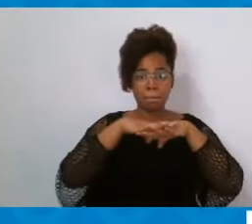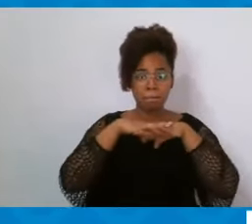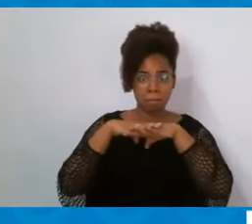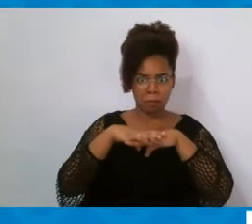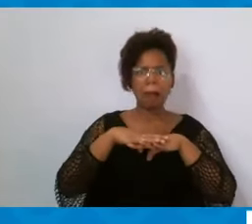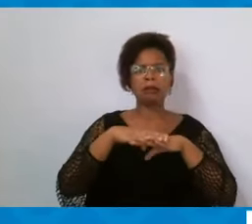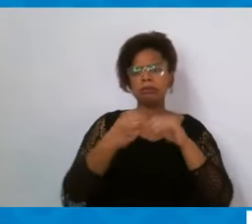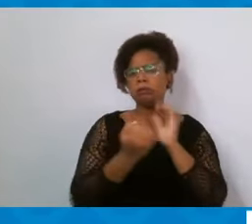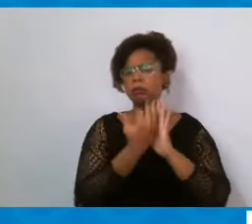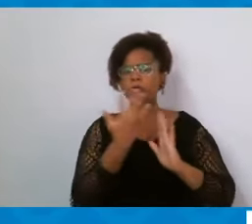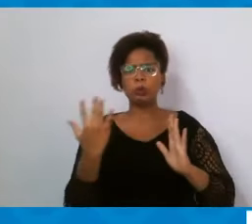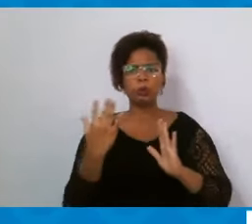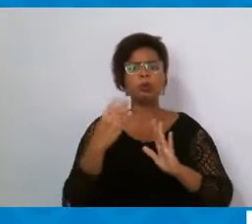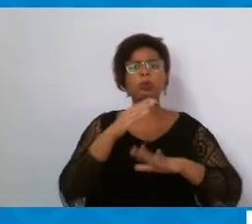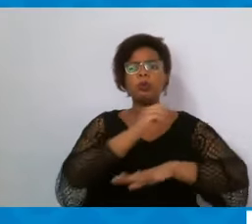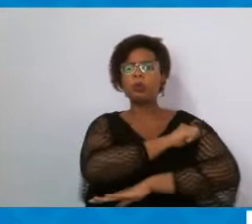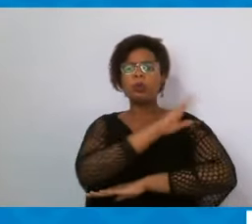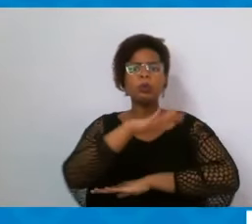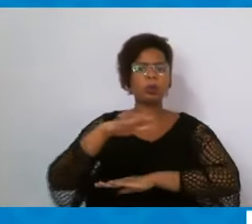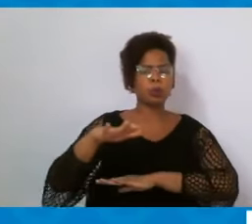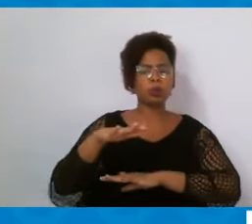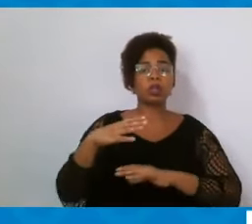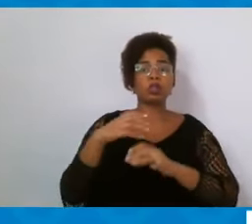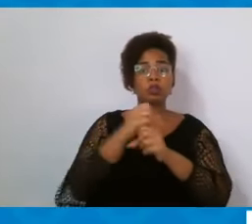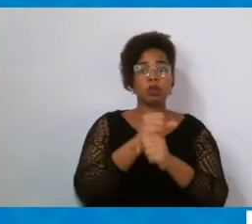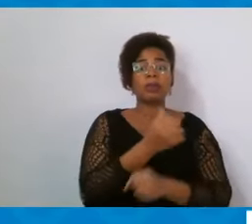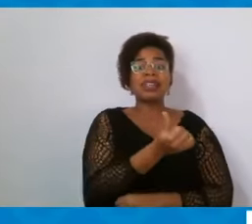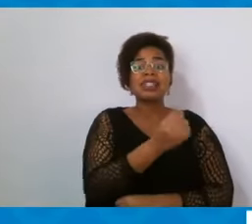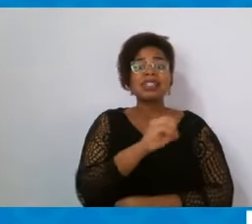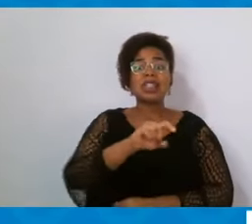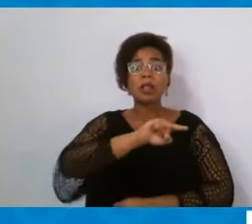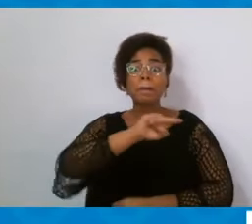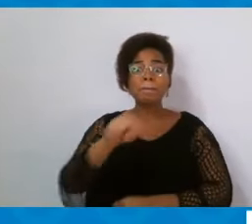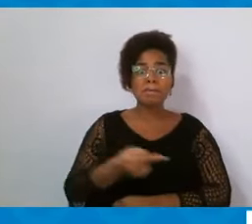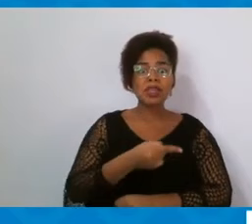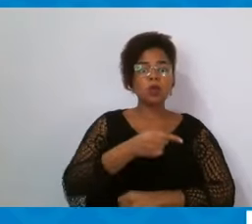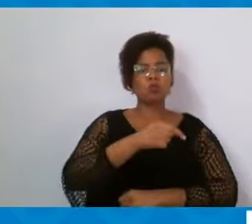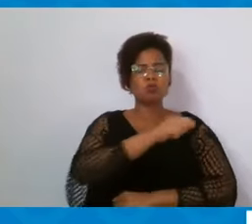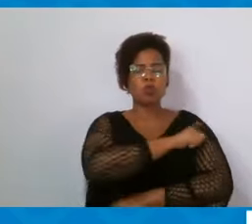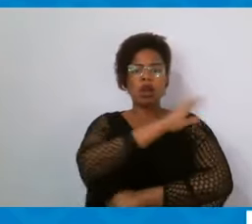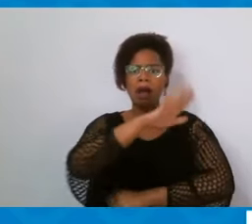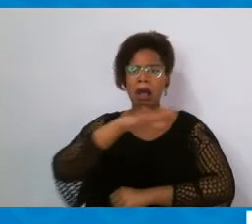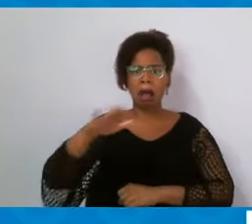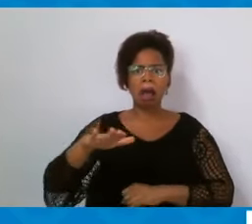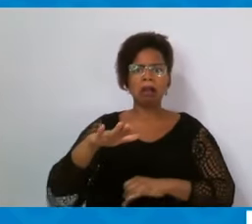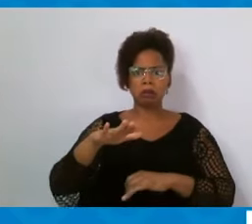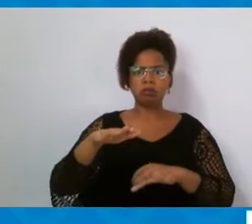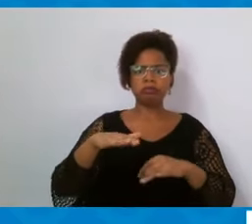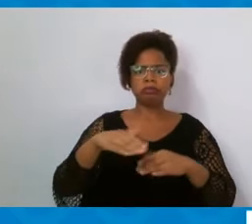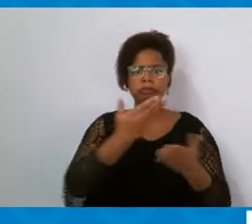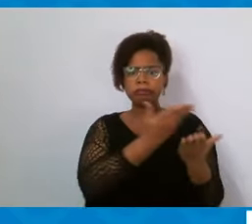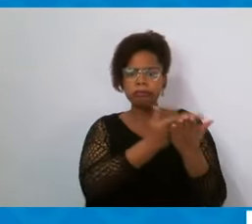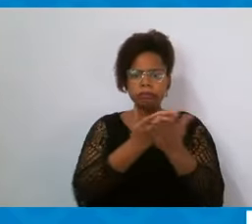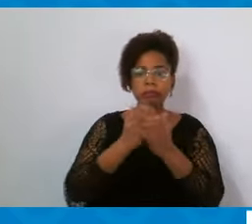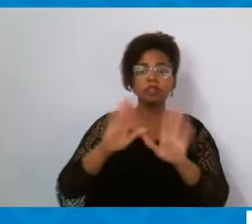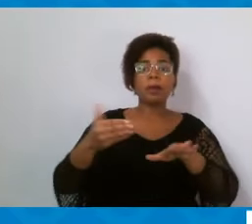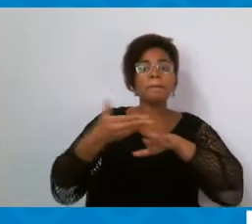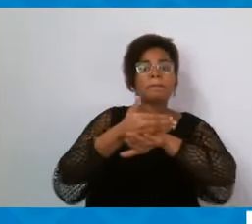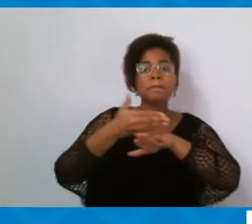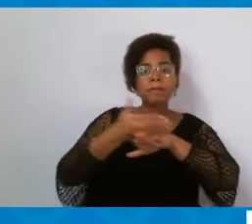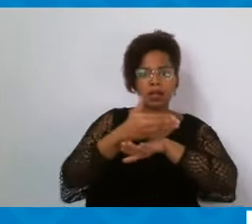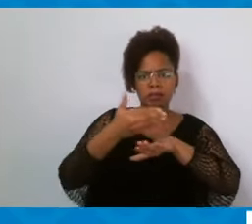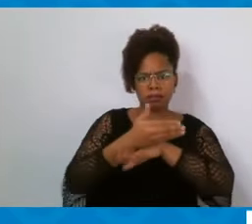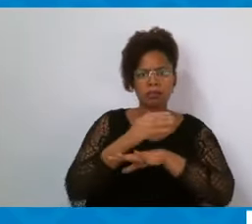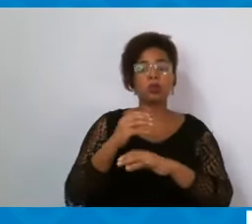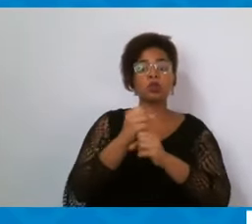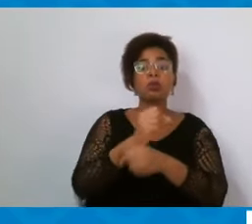médio e de 8 mil escolas públicas de todo o Brasil já participaram do programa. Eu sou Isabel